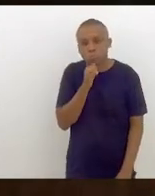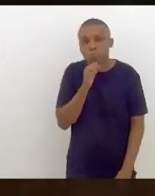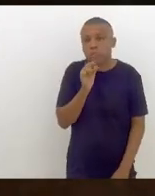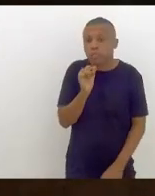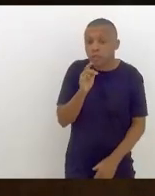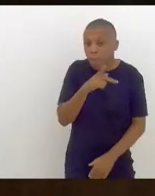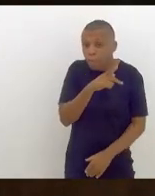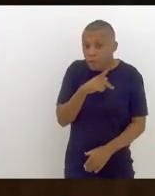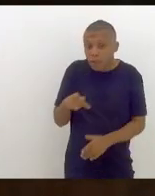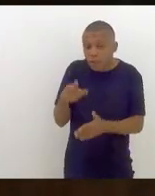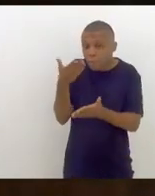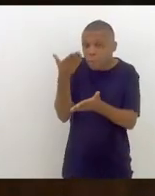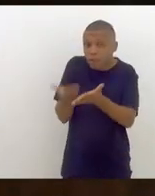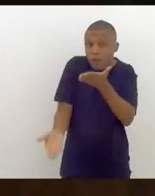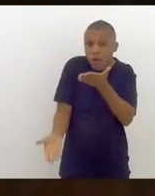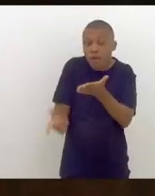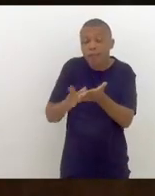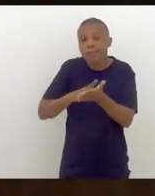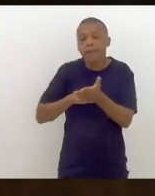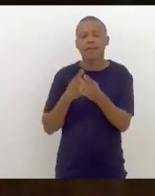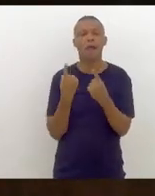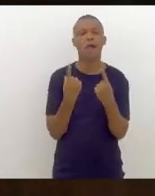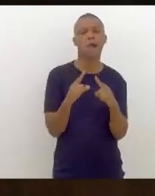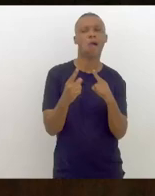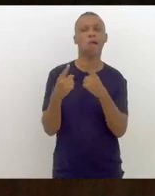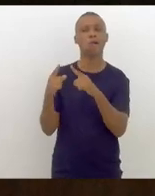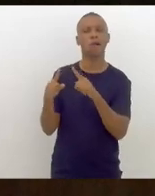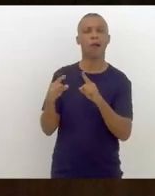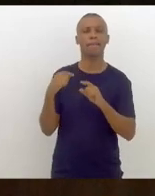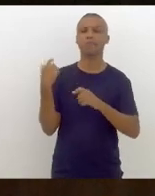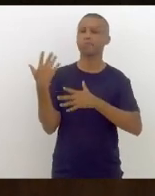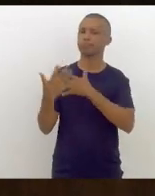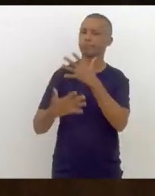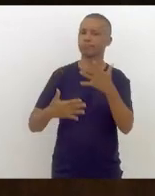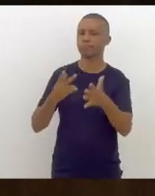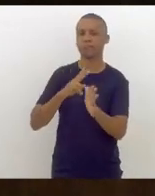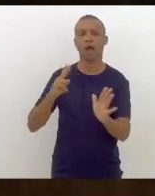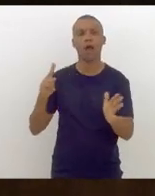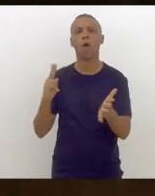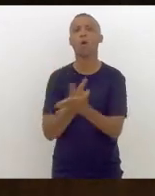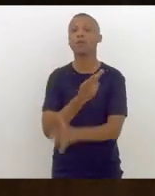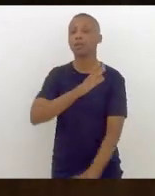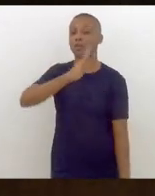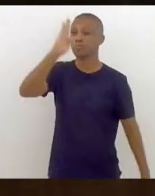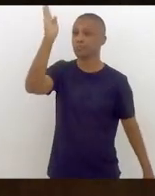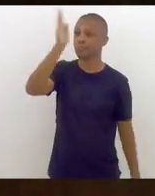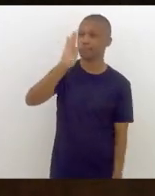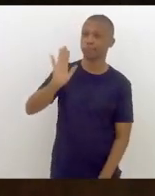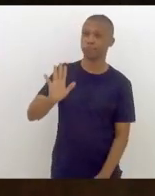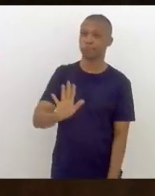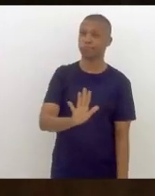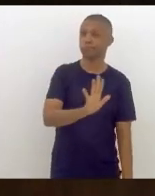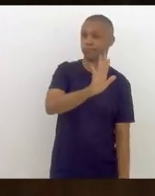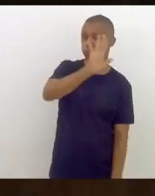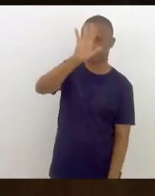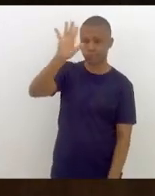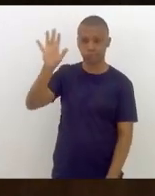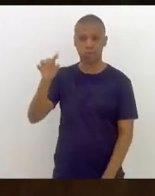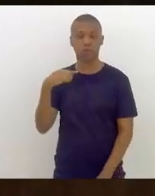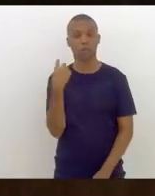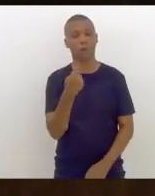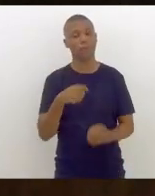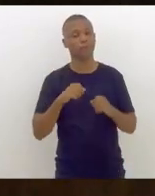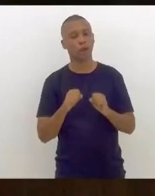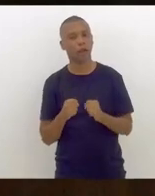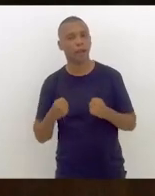perdedor esteja fazendo esse tumulto todo que está fazendo em todo o país né Nós temos que garantir a